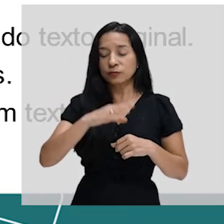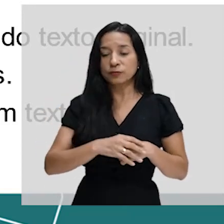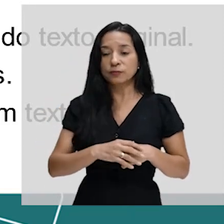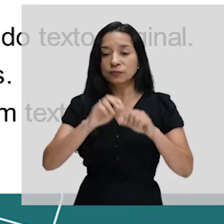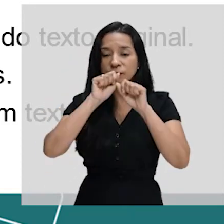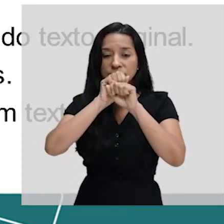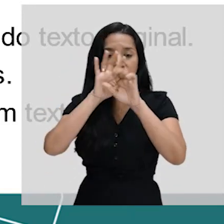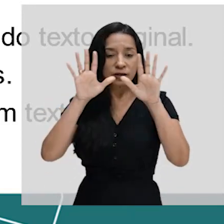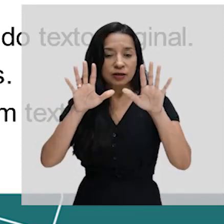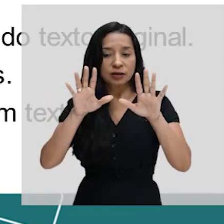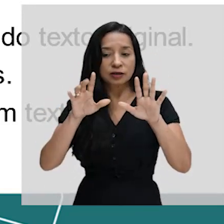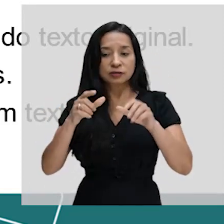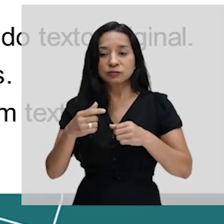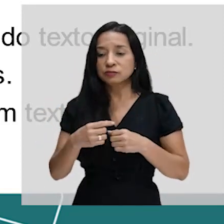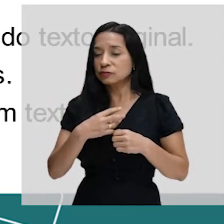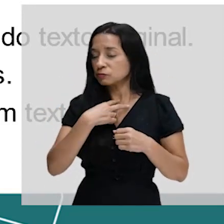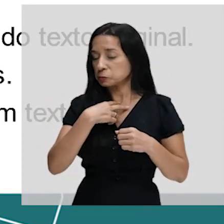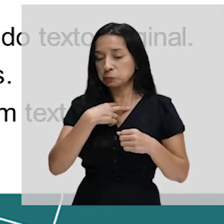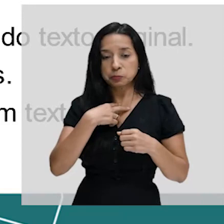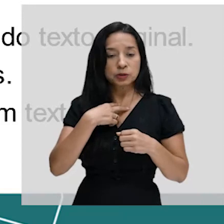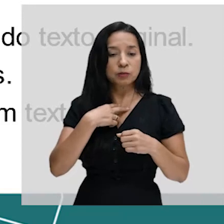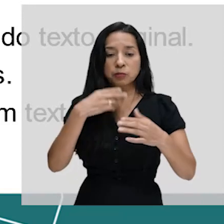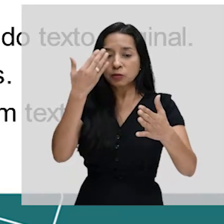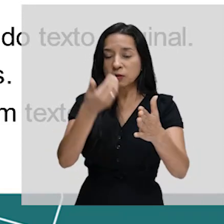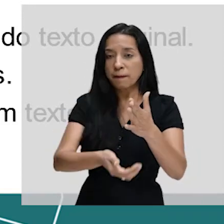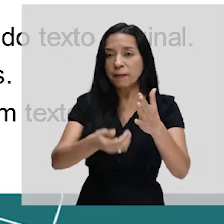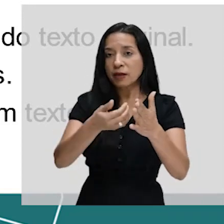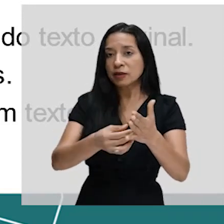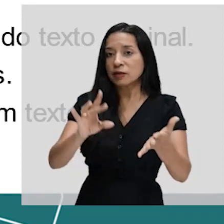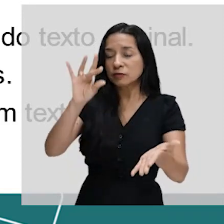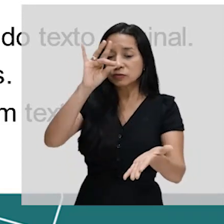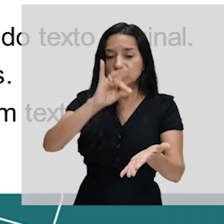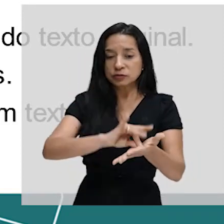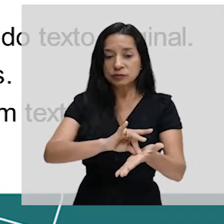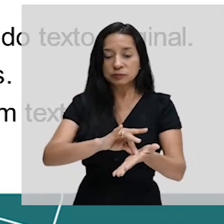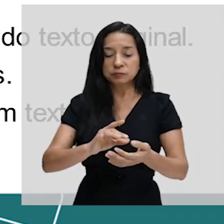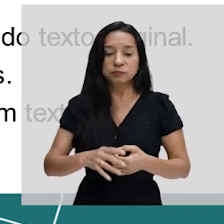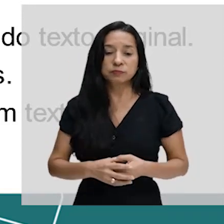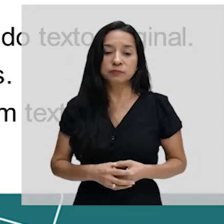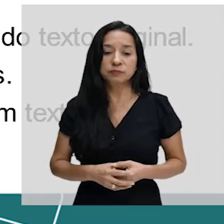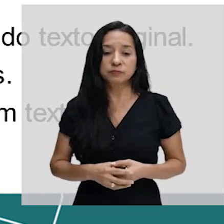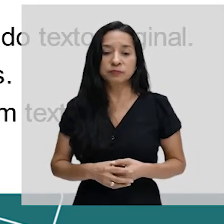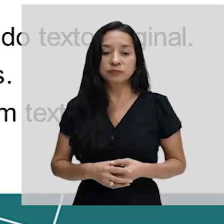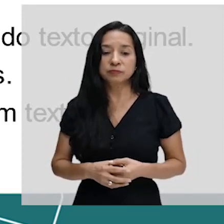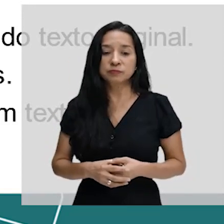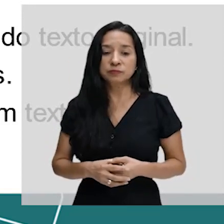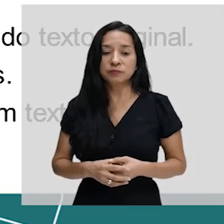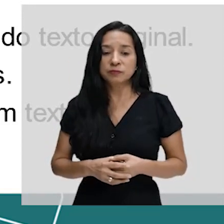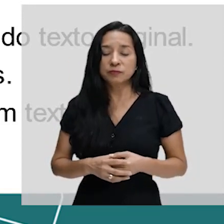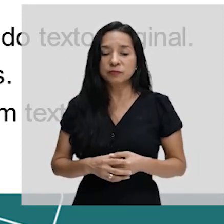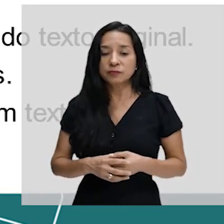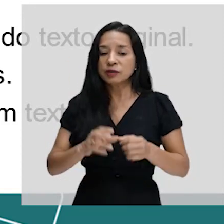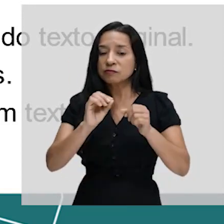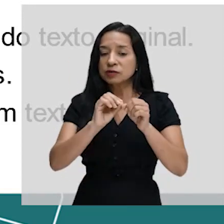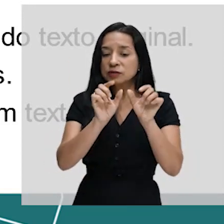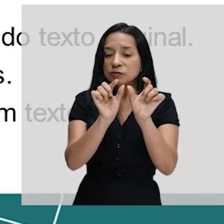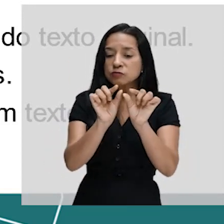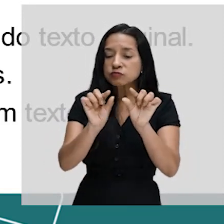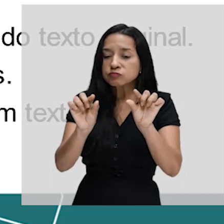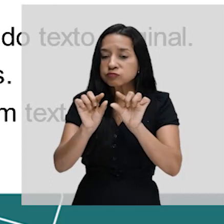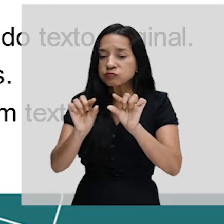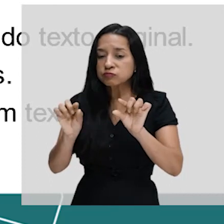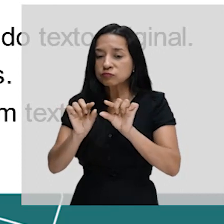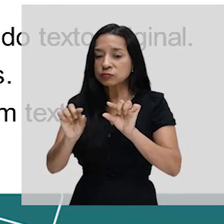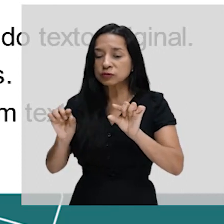né? Eu não posso perder a originalidade. Realizar paráfrase, vai haver momentos em que eu vou ter que dizer com minhas palavras. Eu posso também